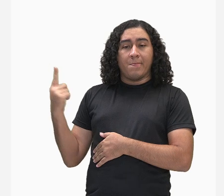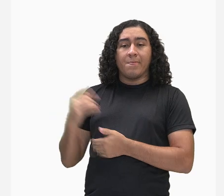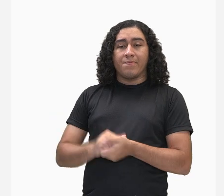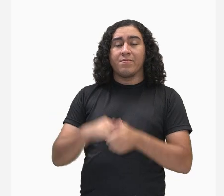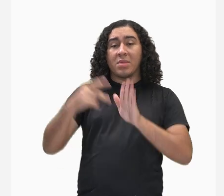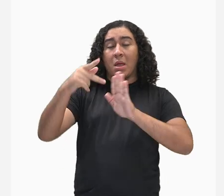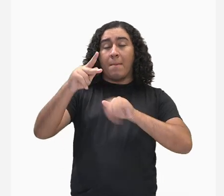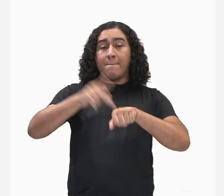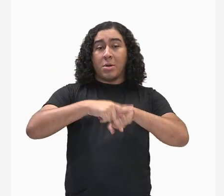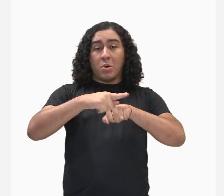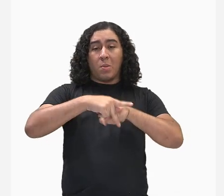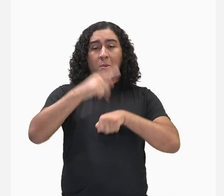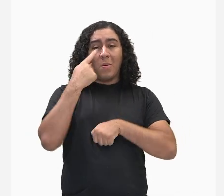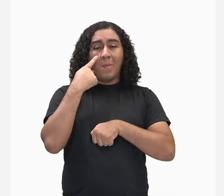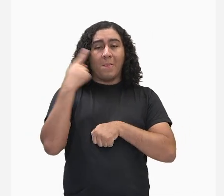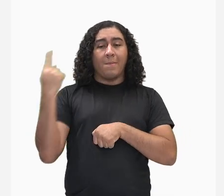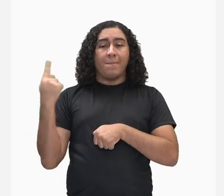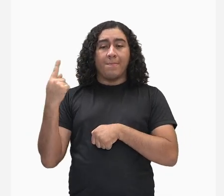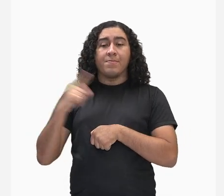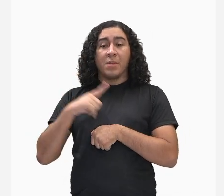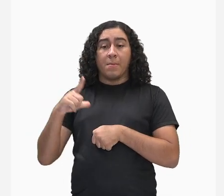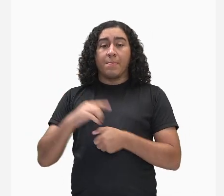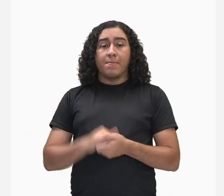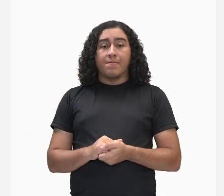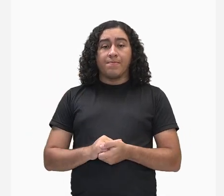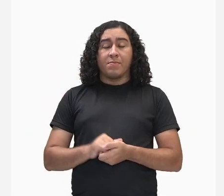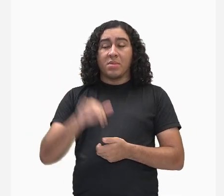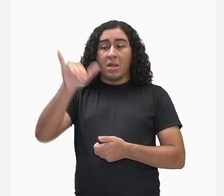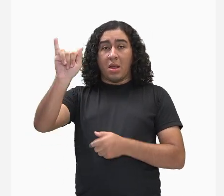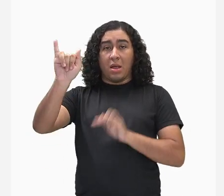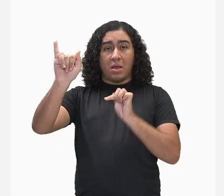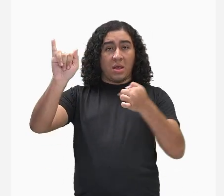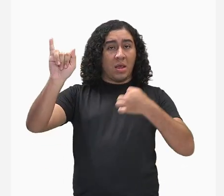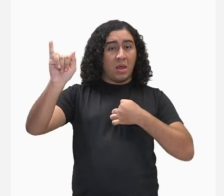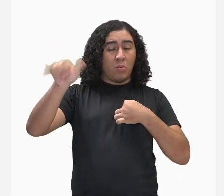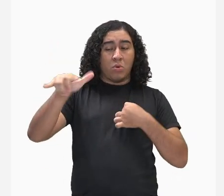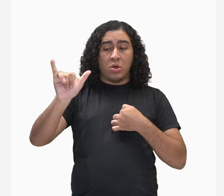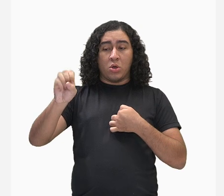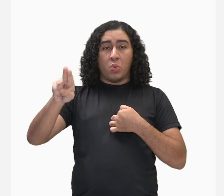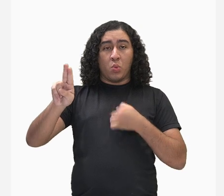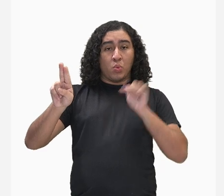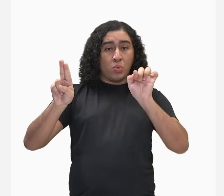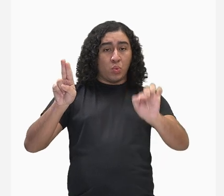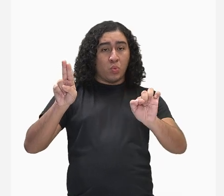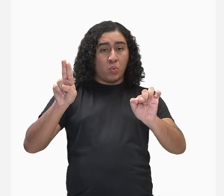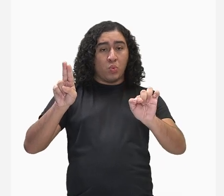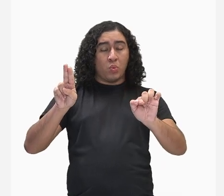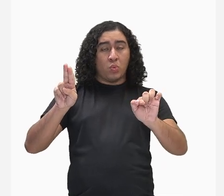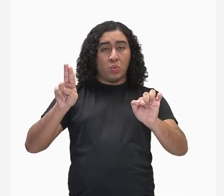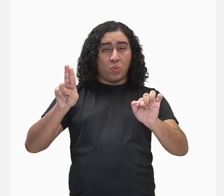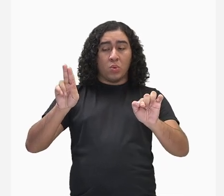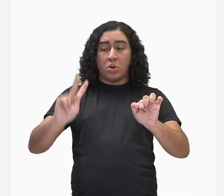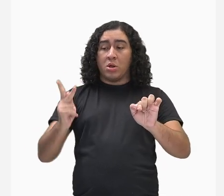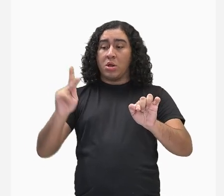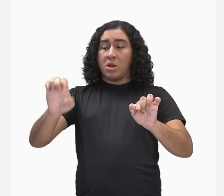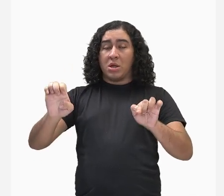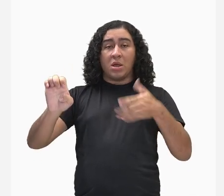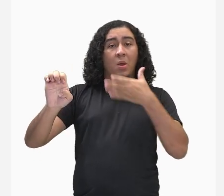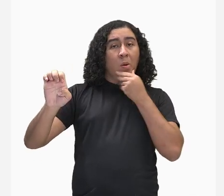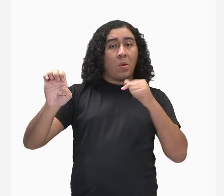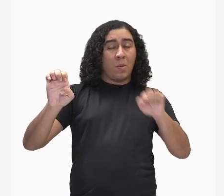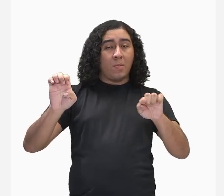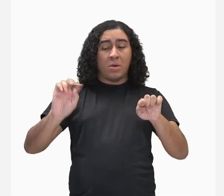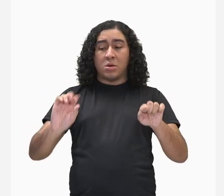pronomes sujeitos. Olha só, eu tenho então I, eu, you, tu ou você, he, ele,